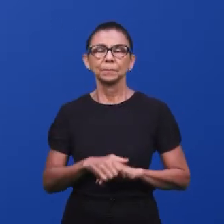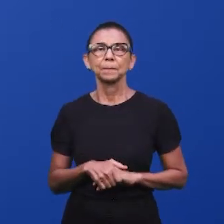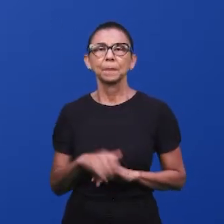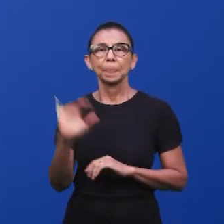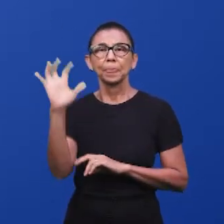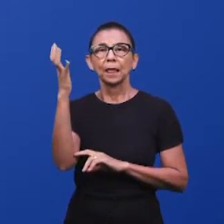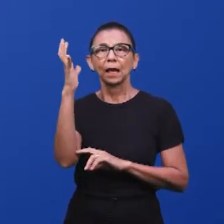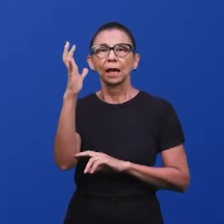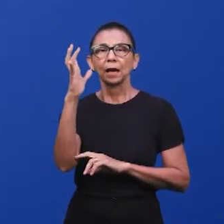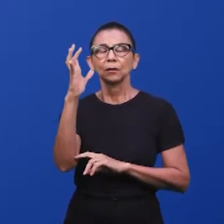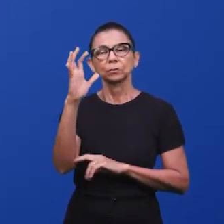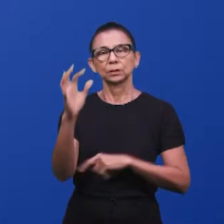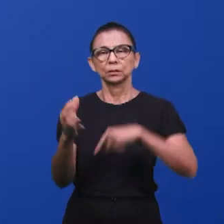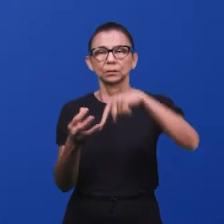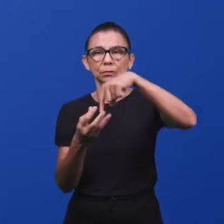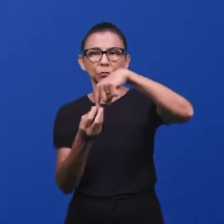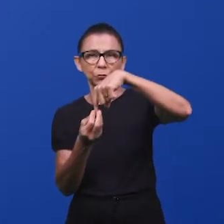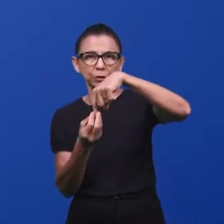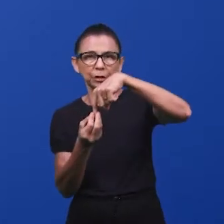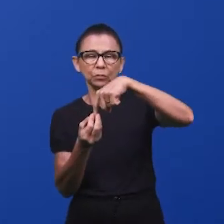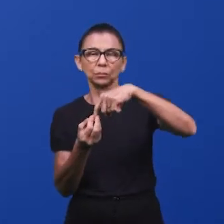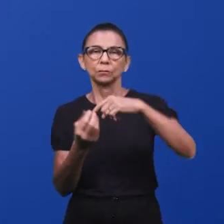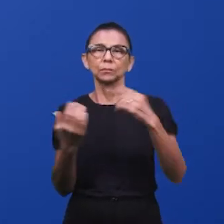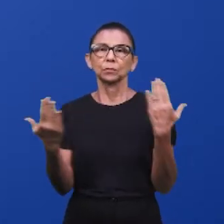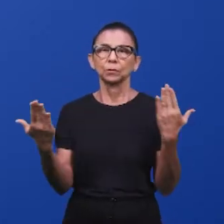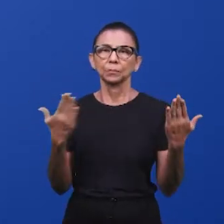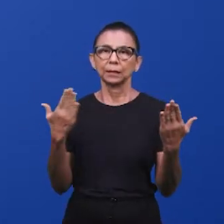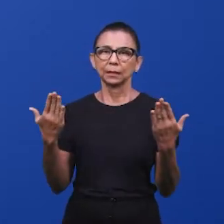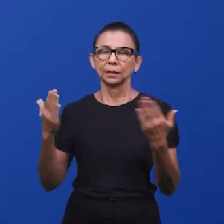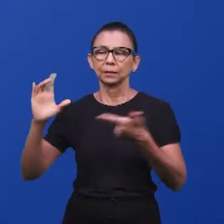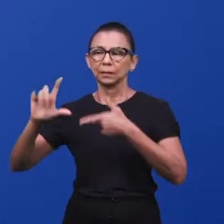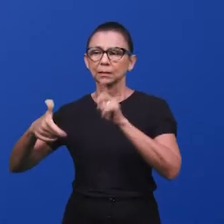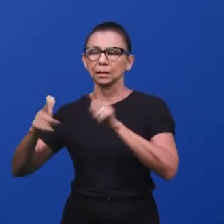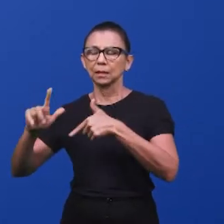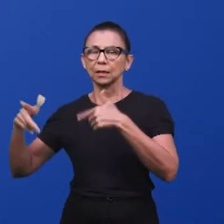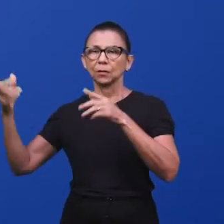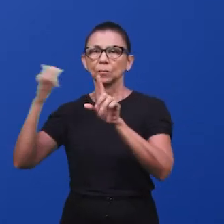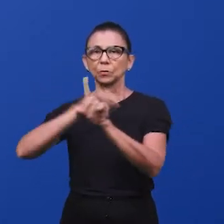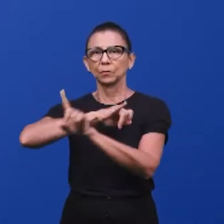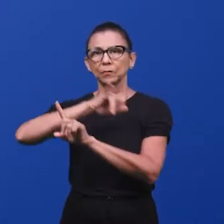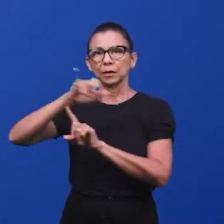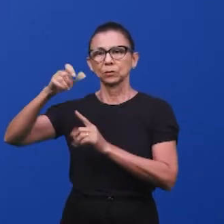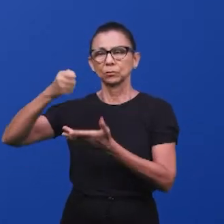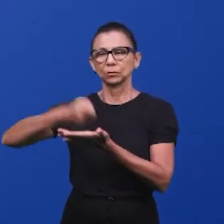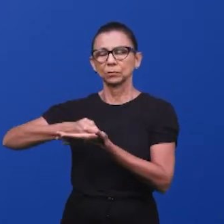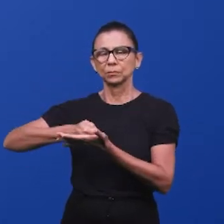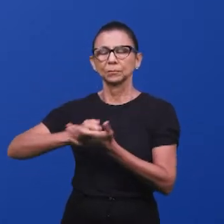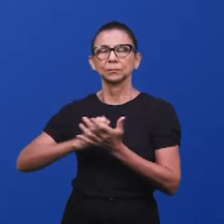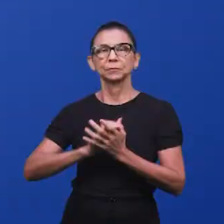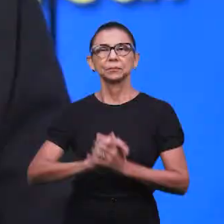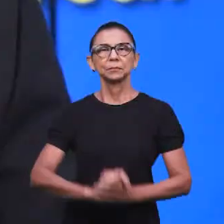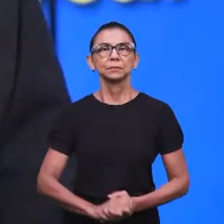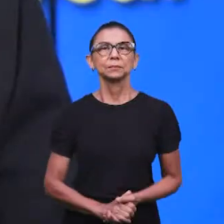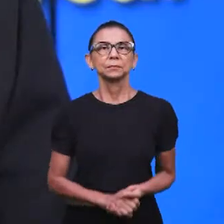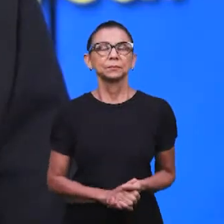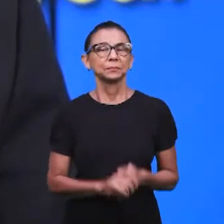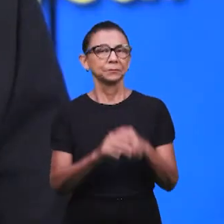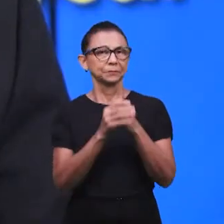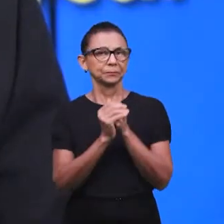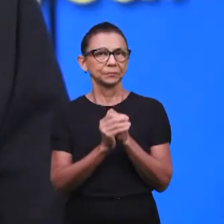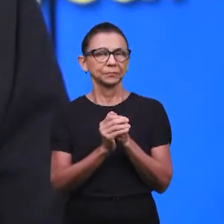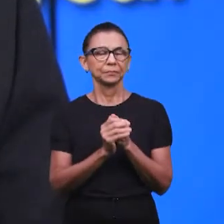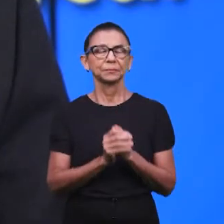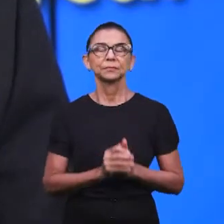figueira fala sobre os sinais proféticos relacionados a Israel. Amém? Deus abençoe e a paz do Senhor a todos. Amém, irmã